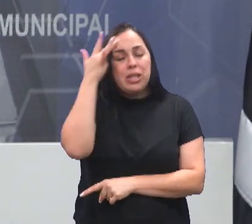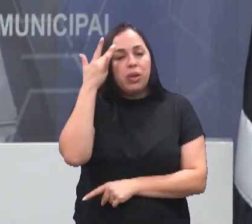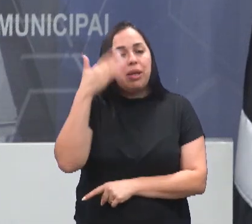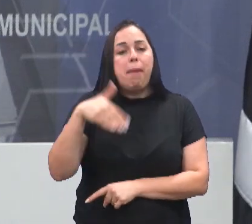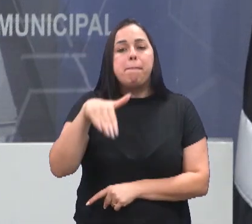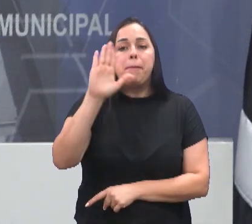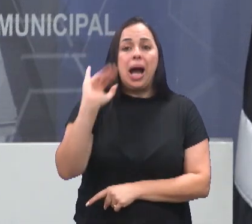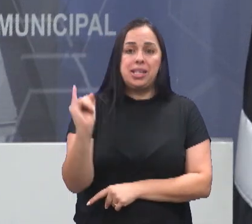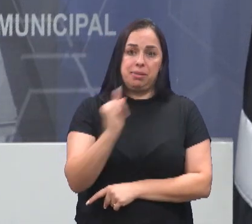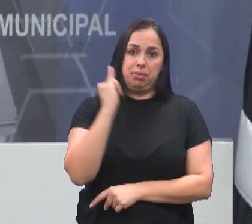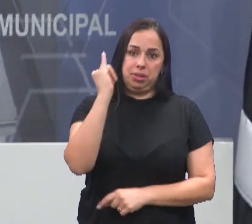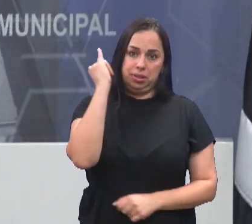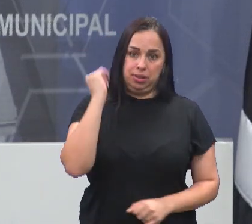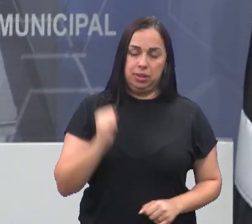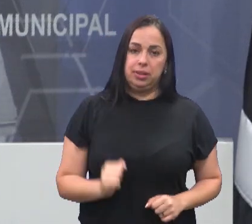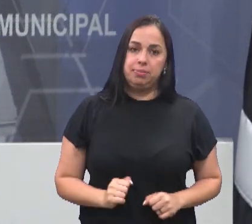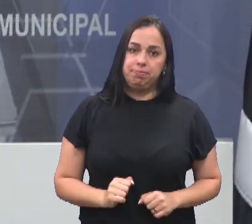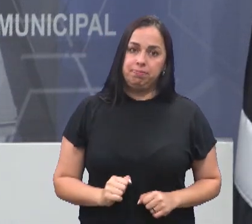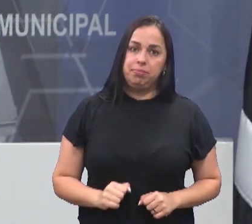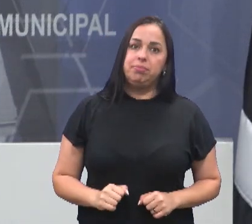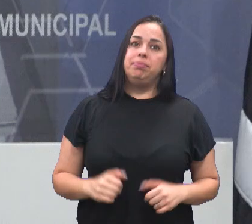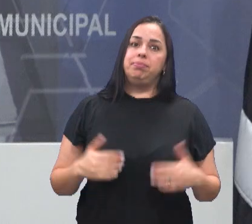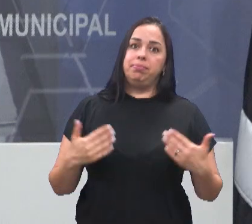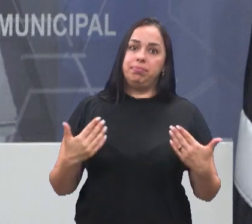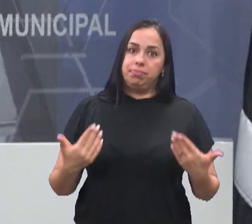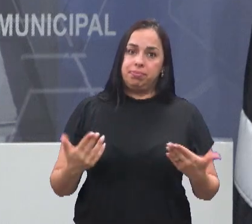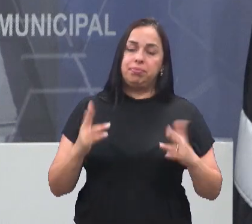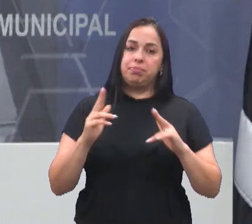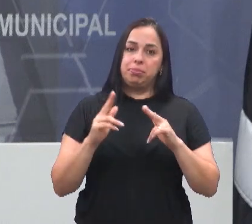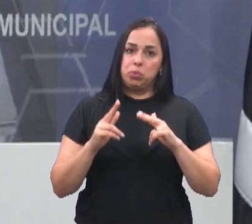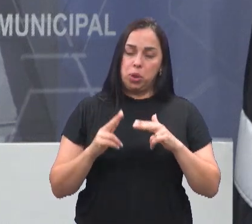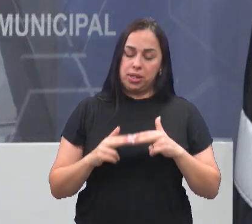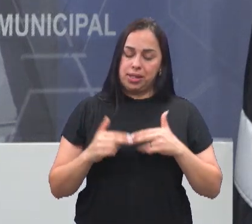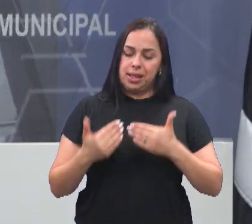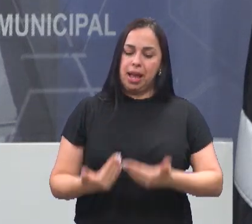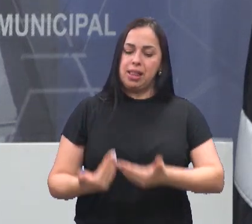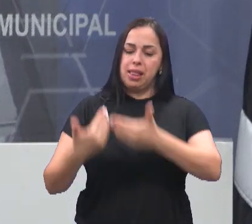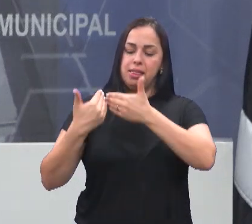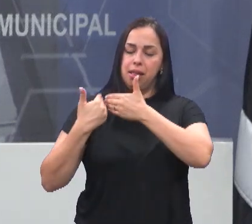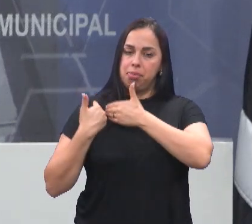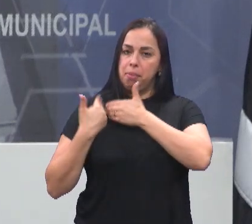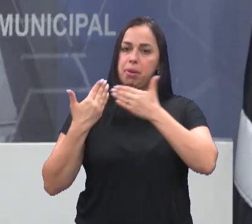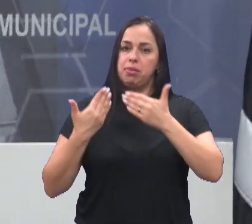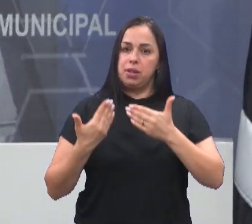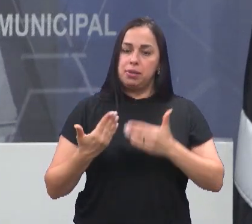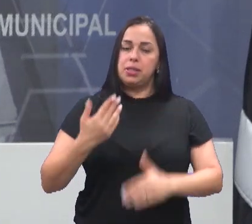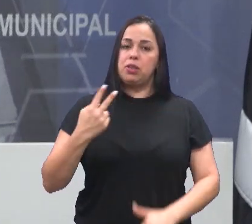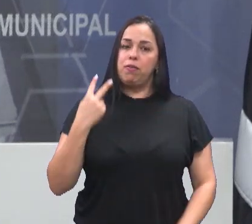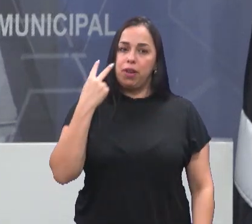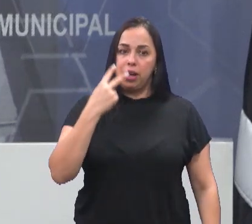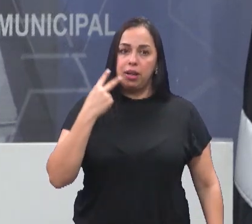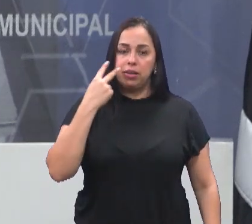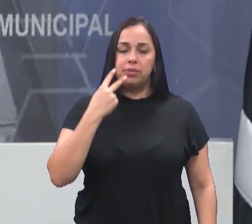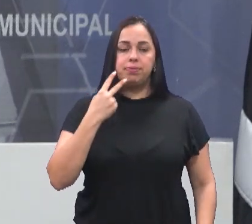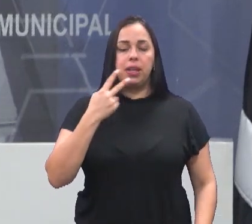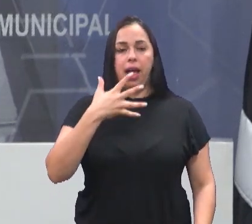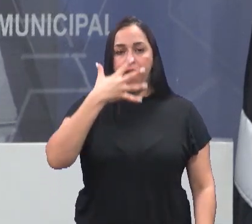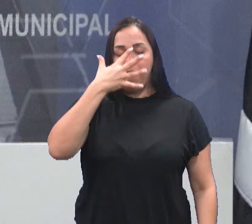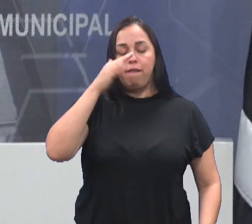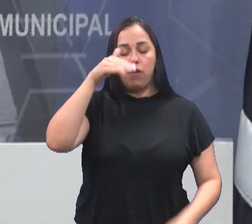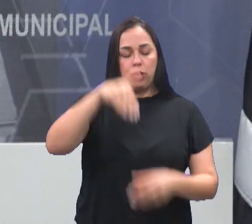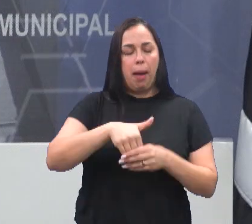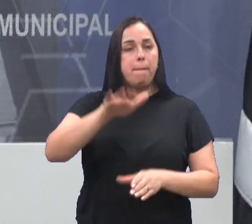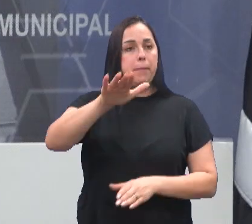nossa prioridade. Essa é a maneira de ser um vereador independente nessa casa. Votar com consciência,